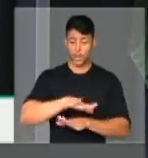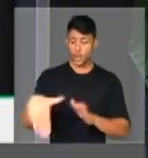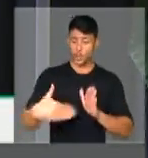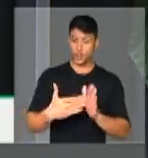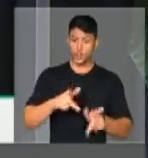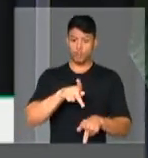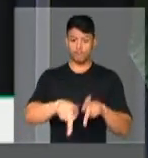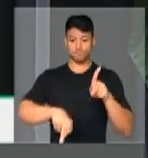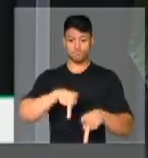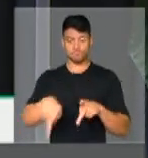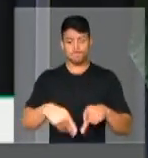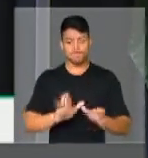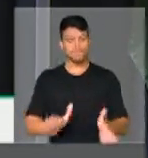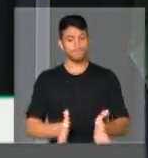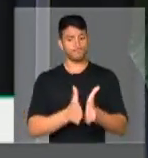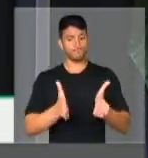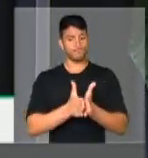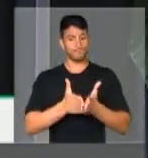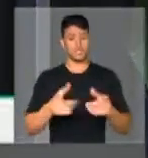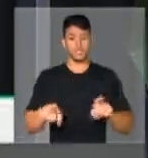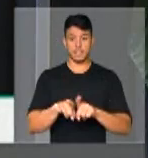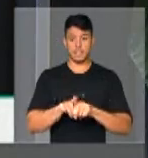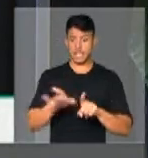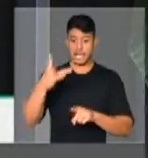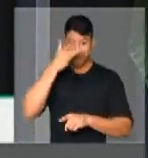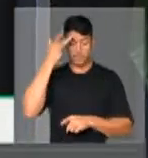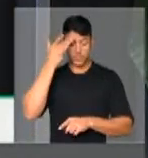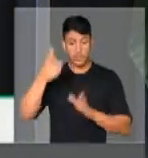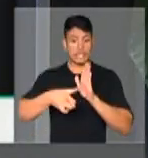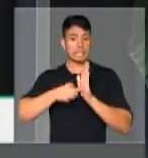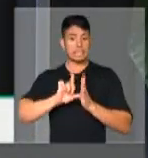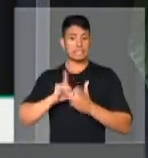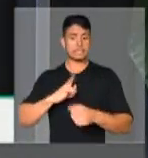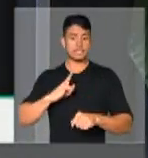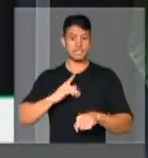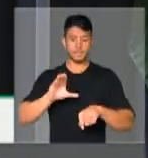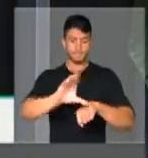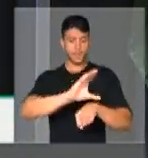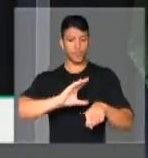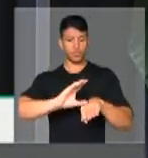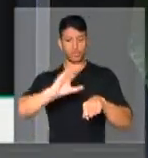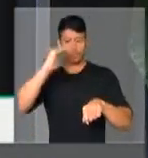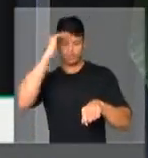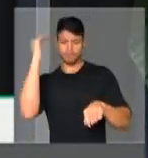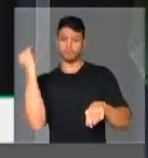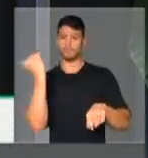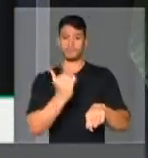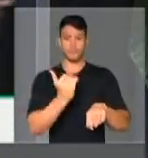e daqueles inscritos de maneira indelével na Constituição Federal. Tudo está